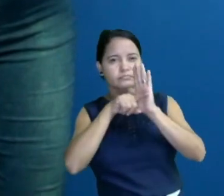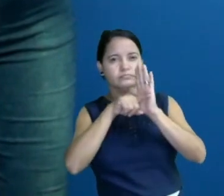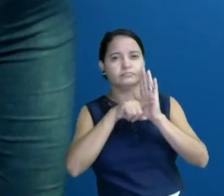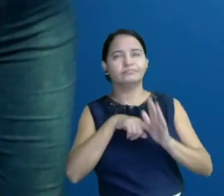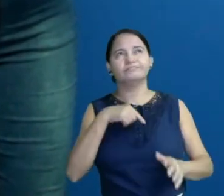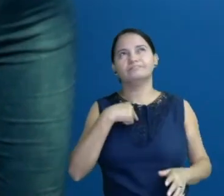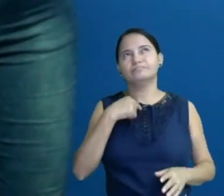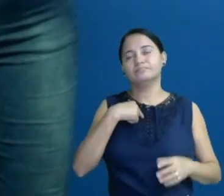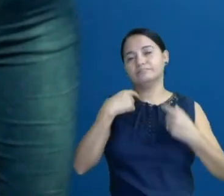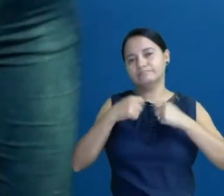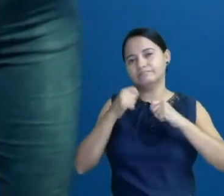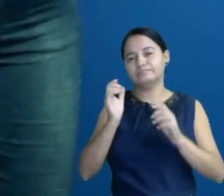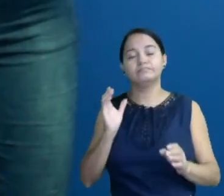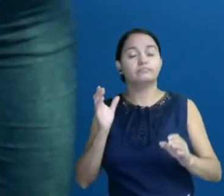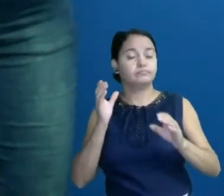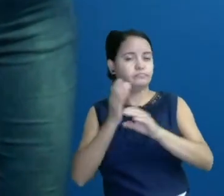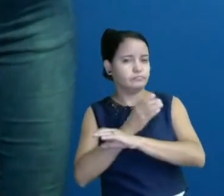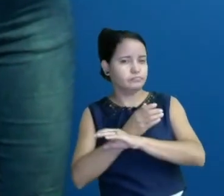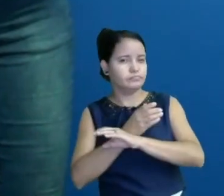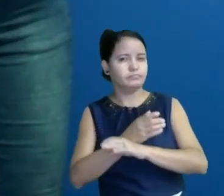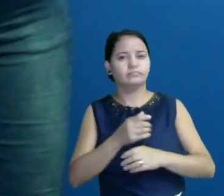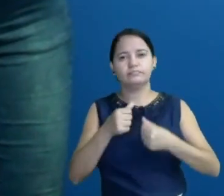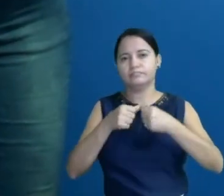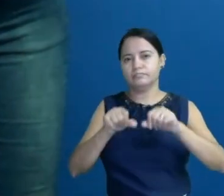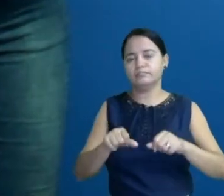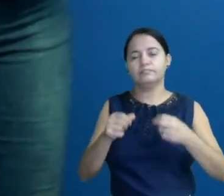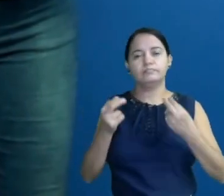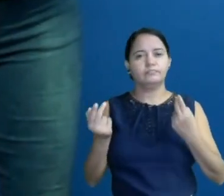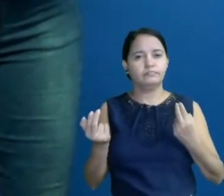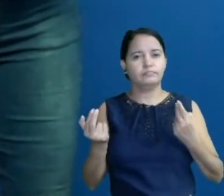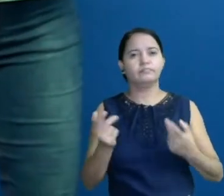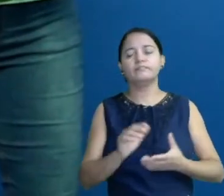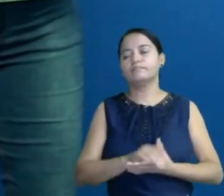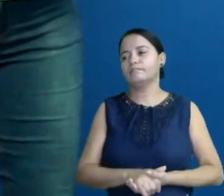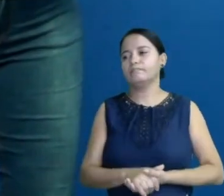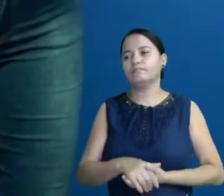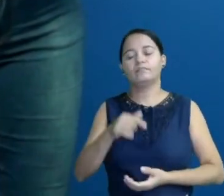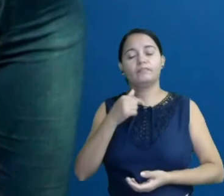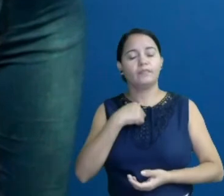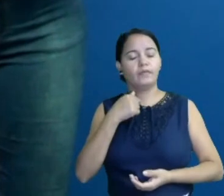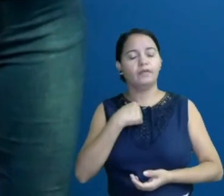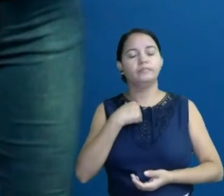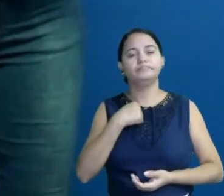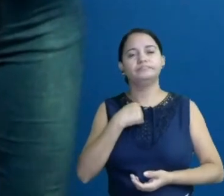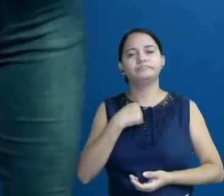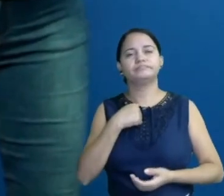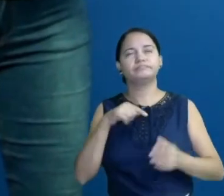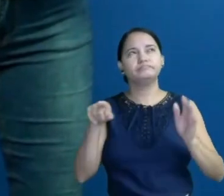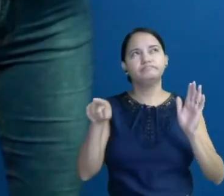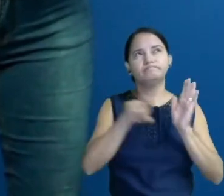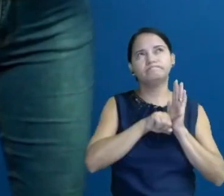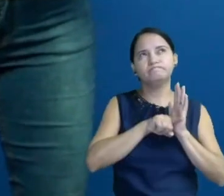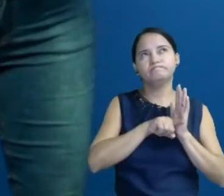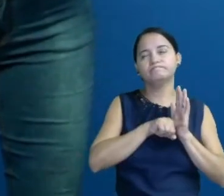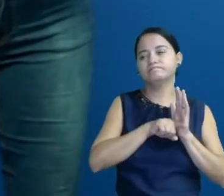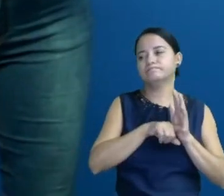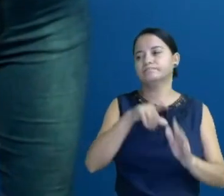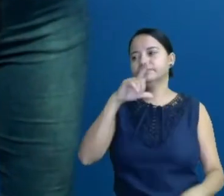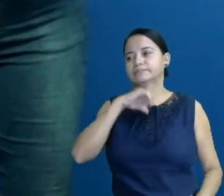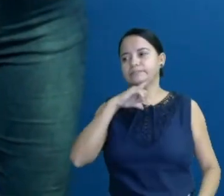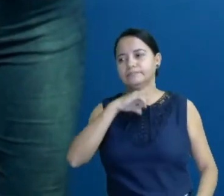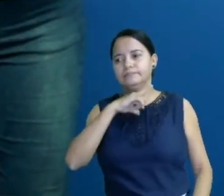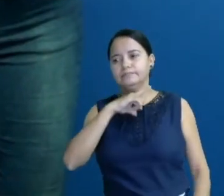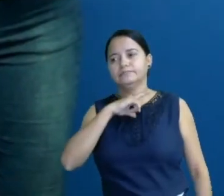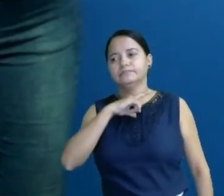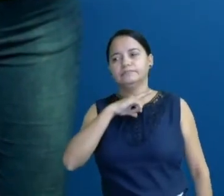completar preciso completar o lado para que ele fica igual ao outro então eu vou para a ideia de subtrair o valor que está